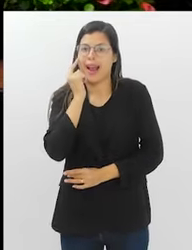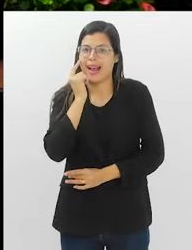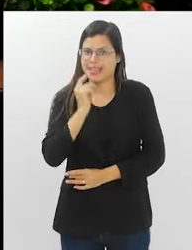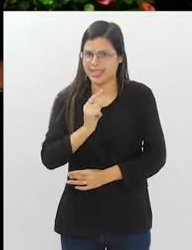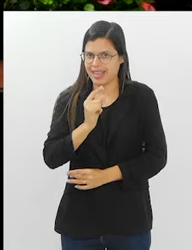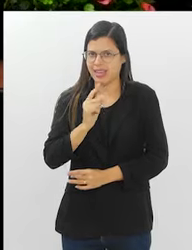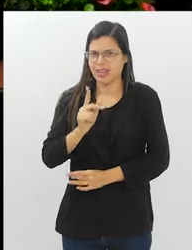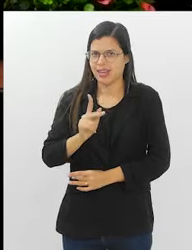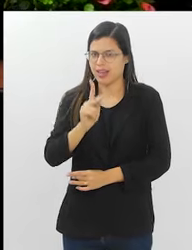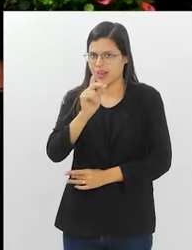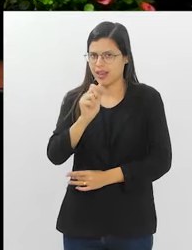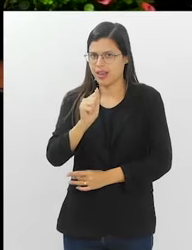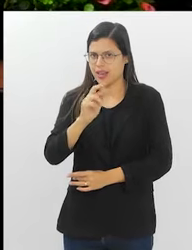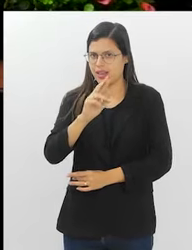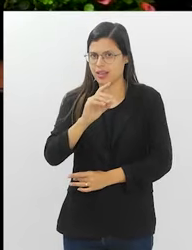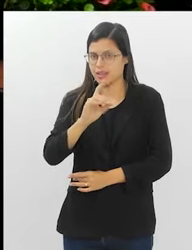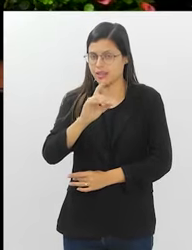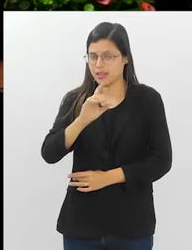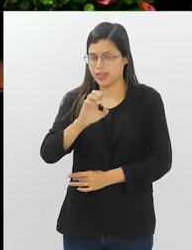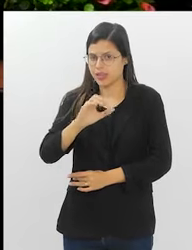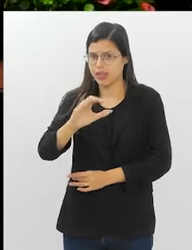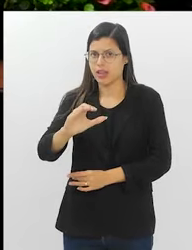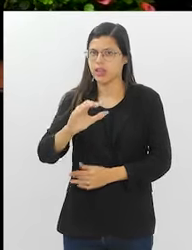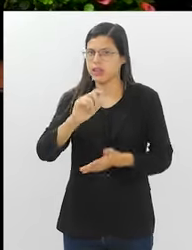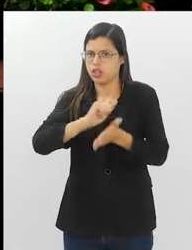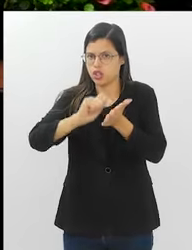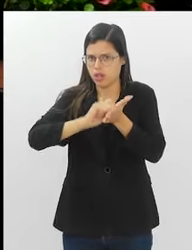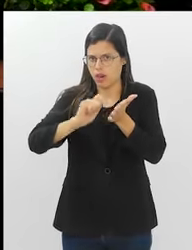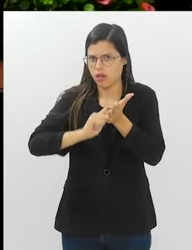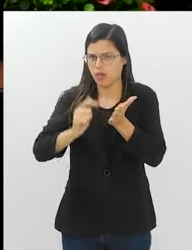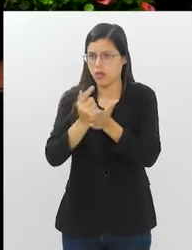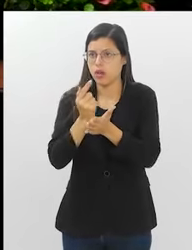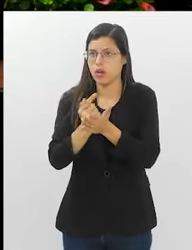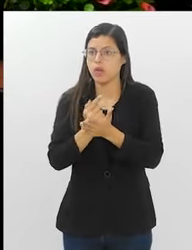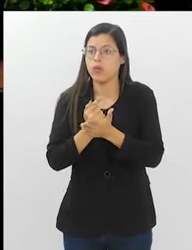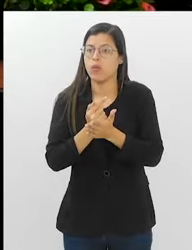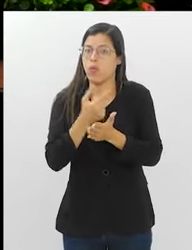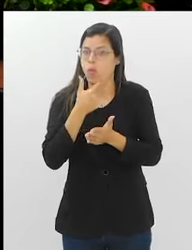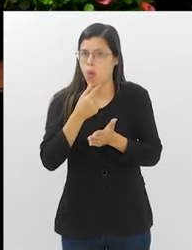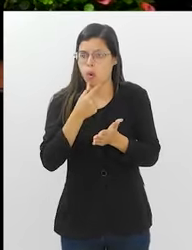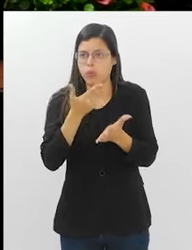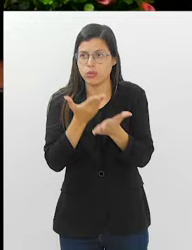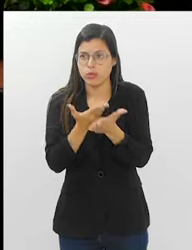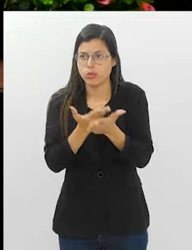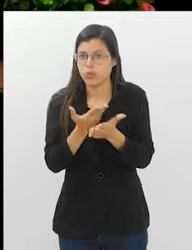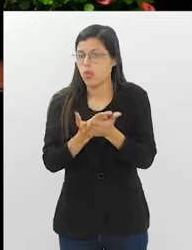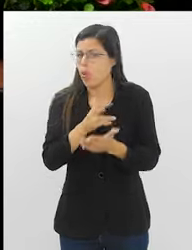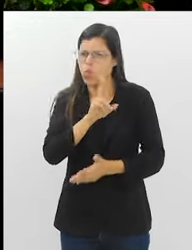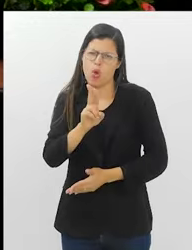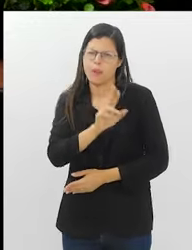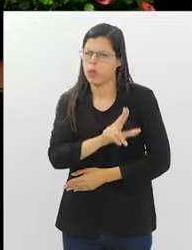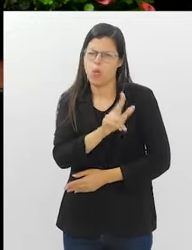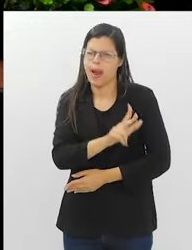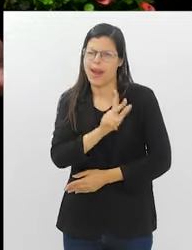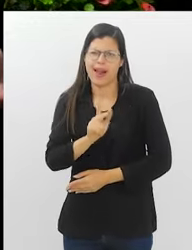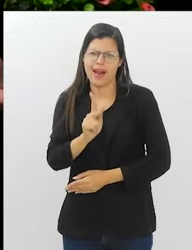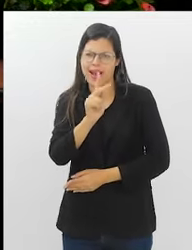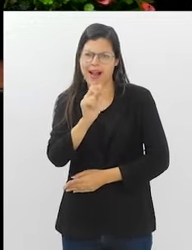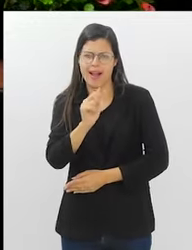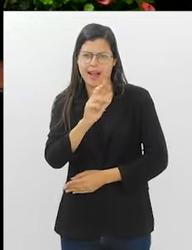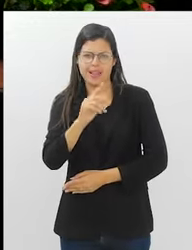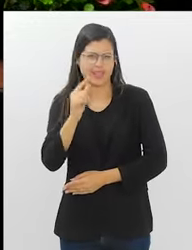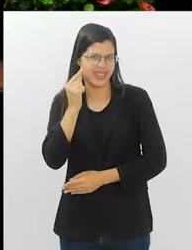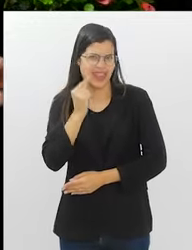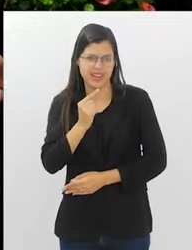livros. Ele foi um homem muito hábil, preparado, um estudioso francês, cujo nome não era Kardec, esse é um